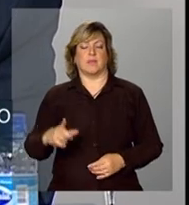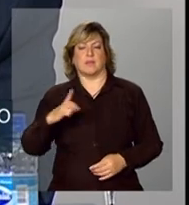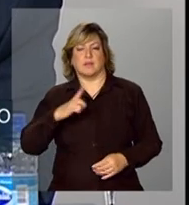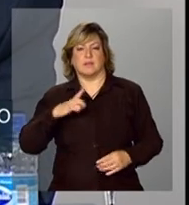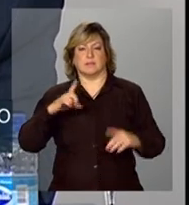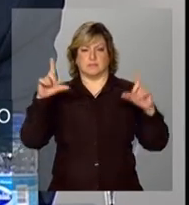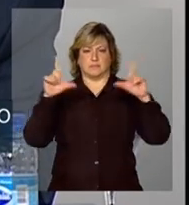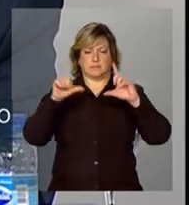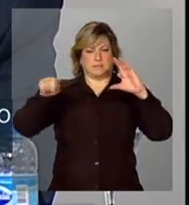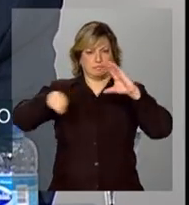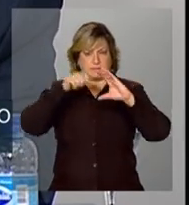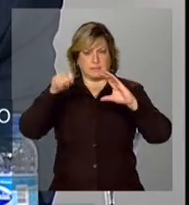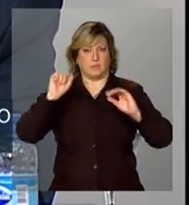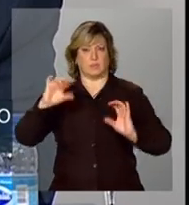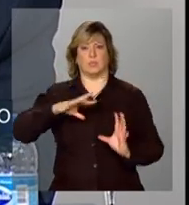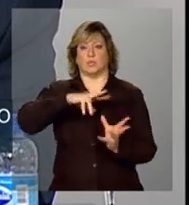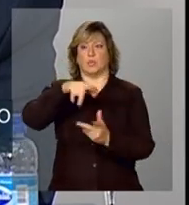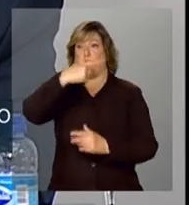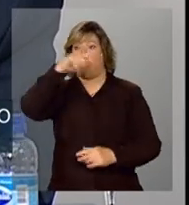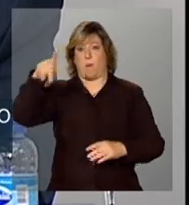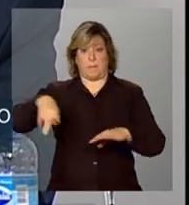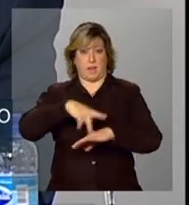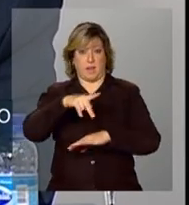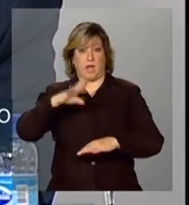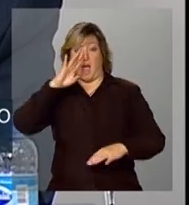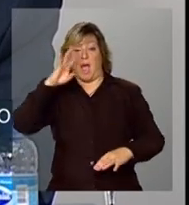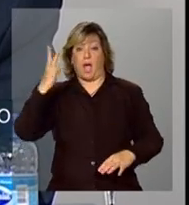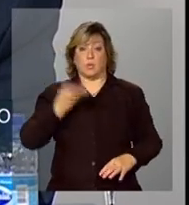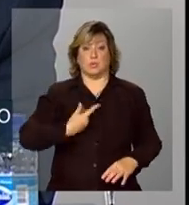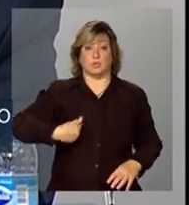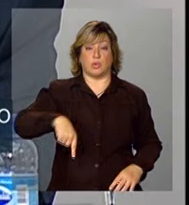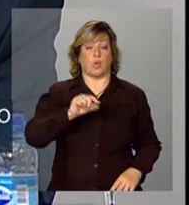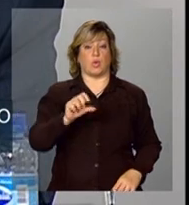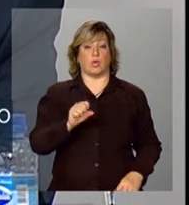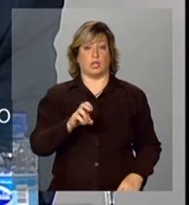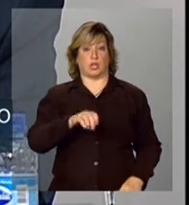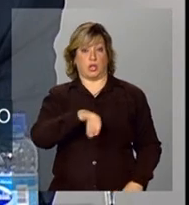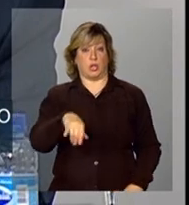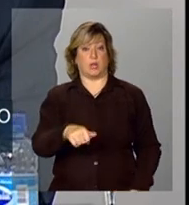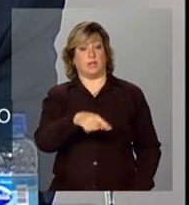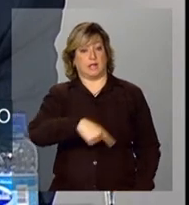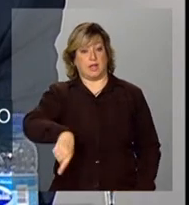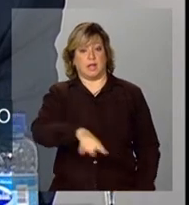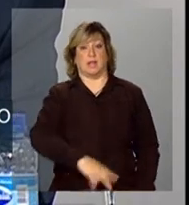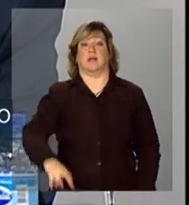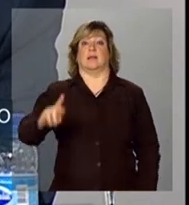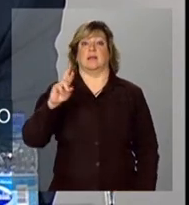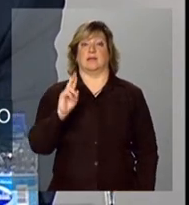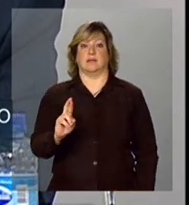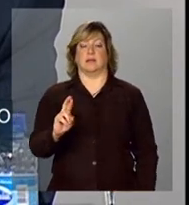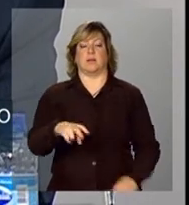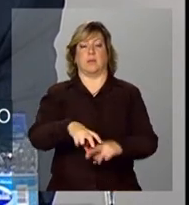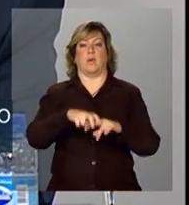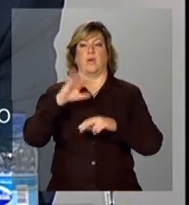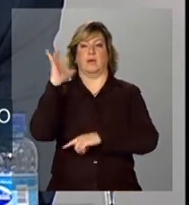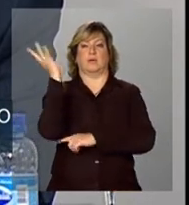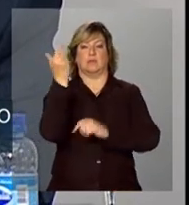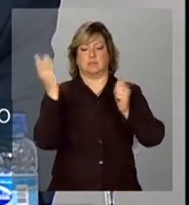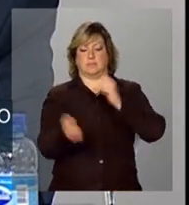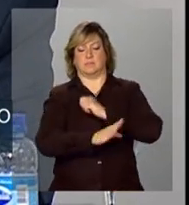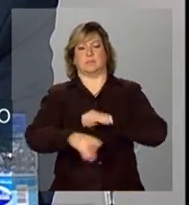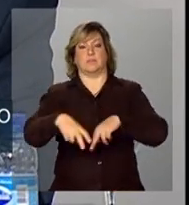internacional está nos acusando de que a soja é responsável pelo desmatamento da